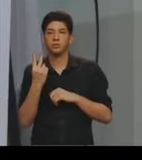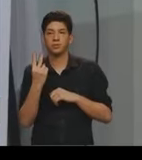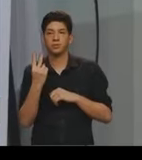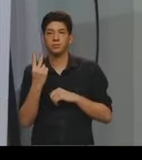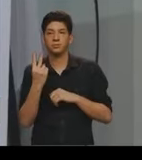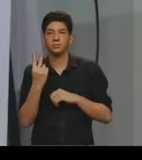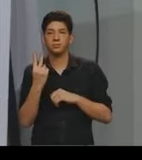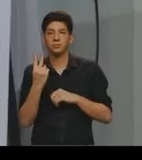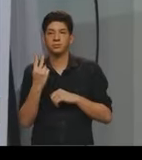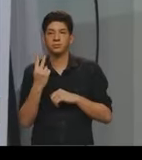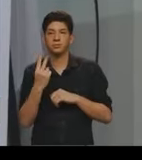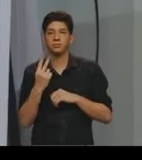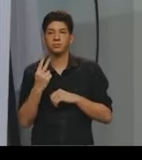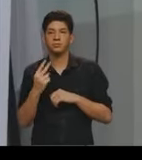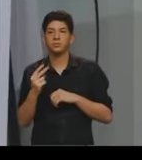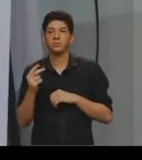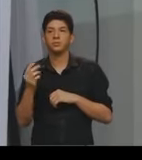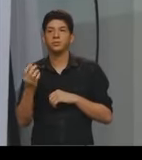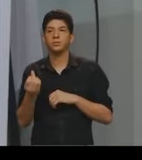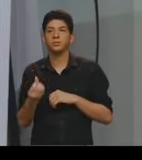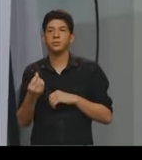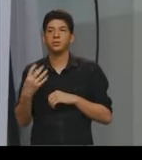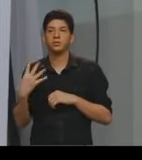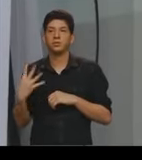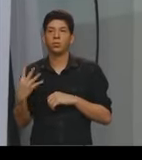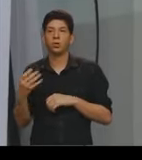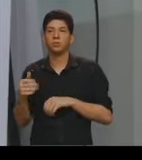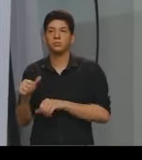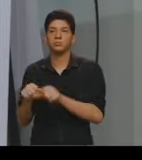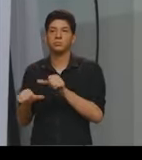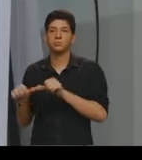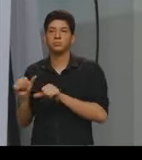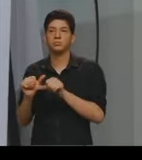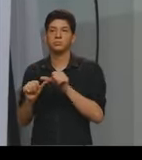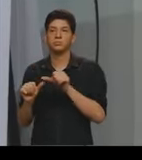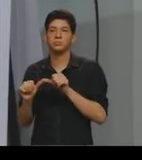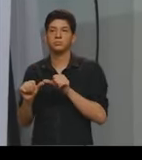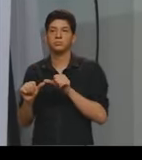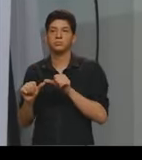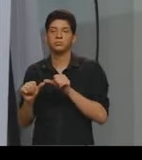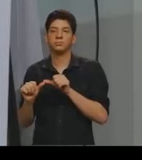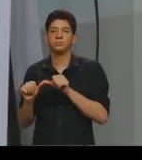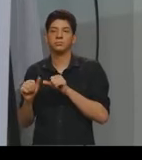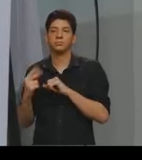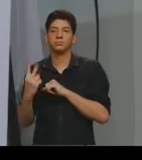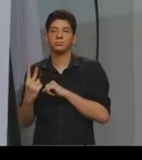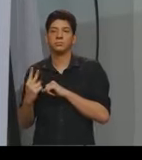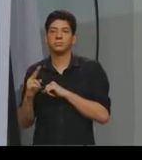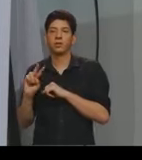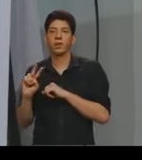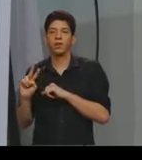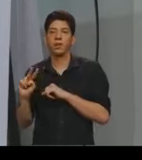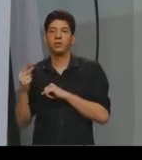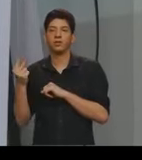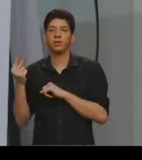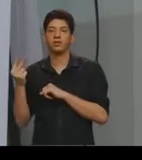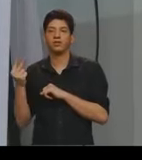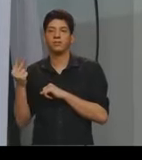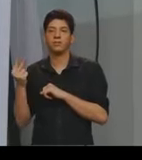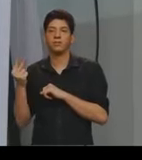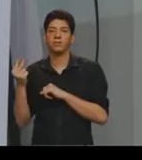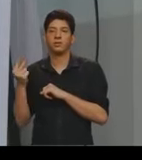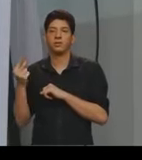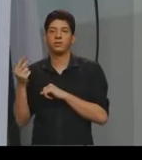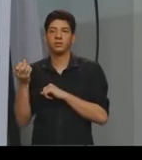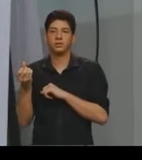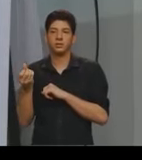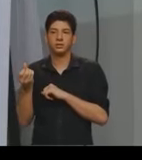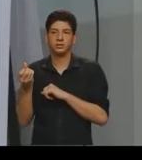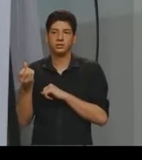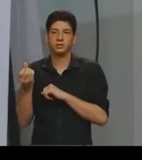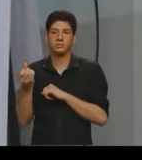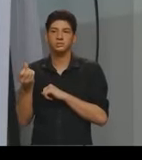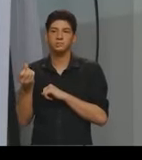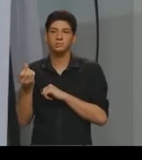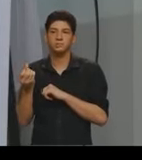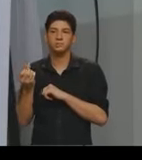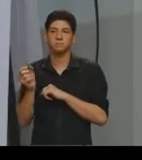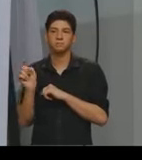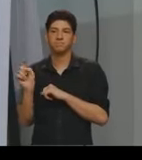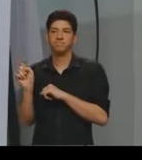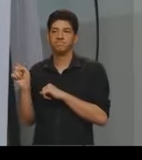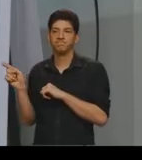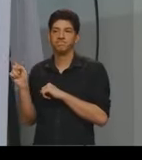2, e o 64, 2 elevado a 6.